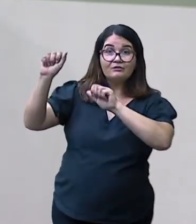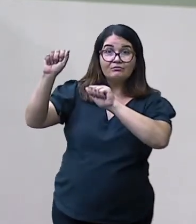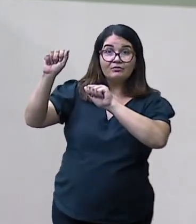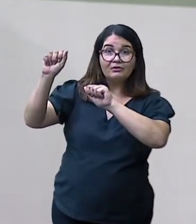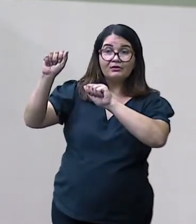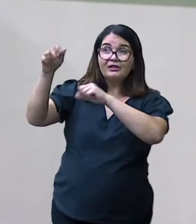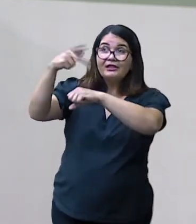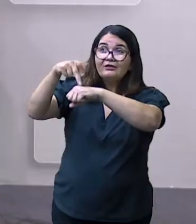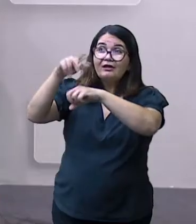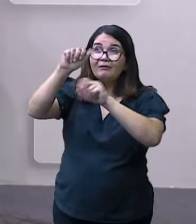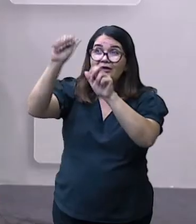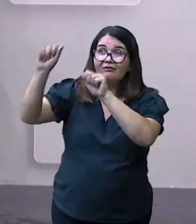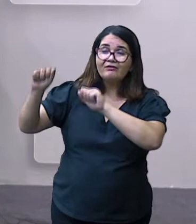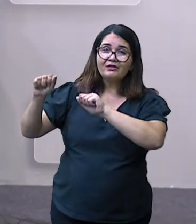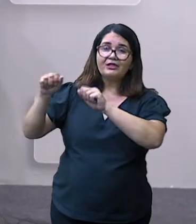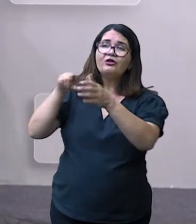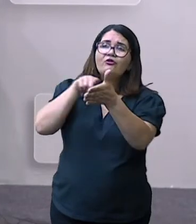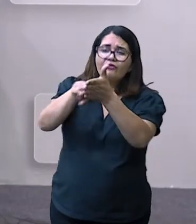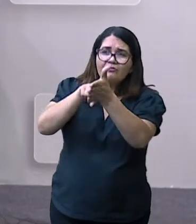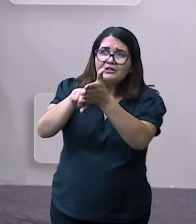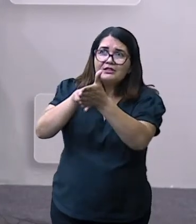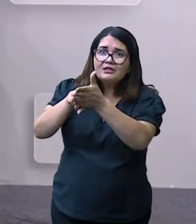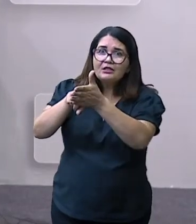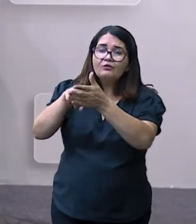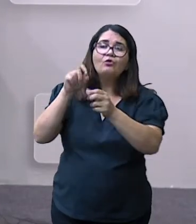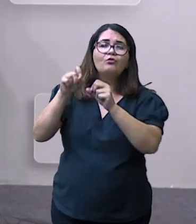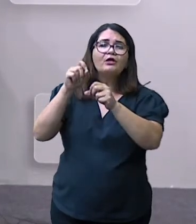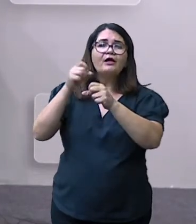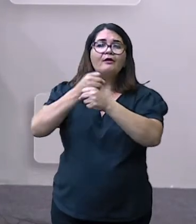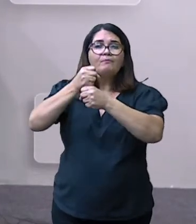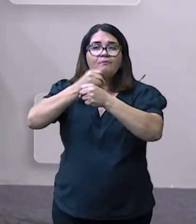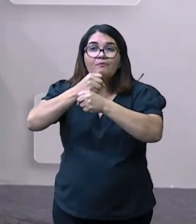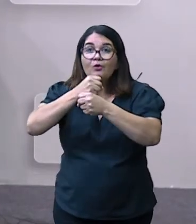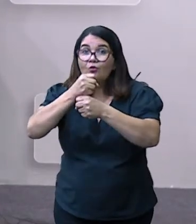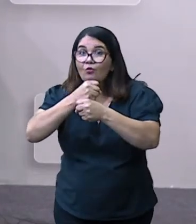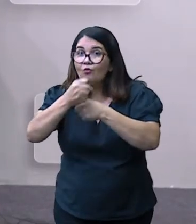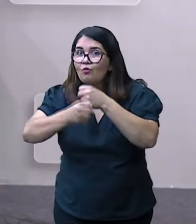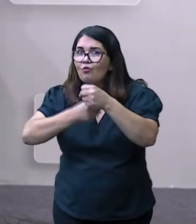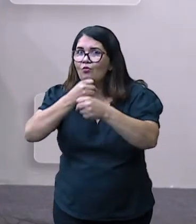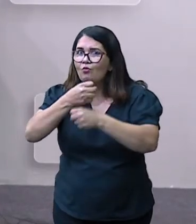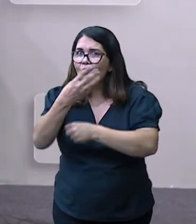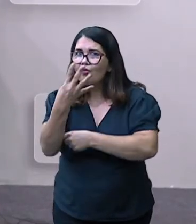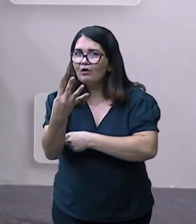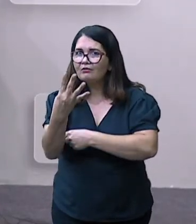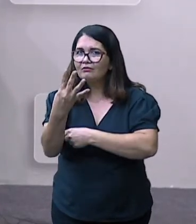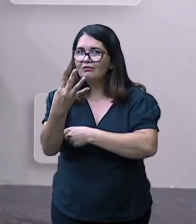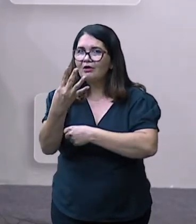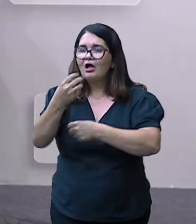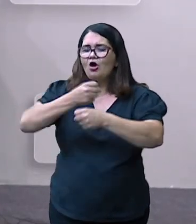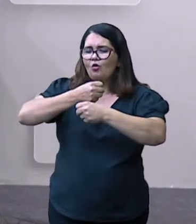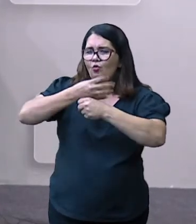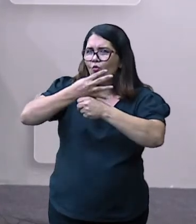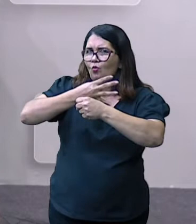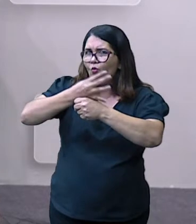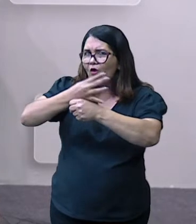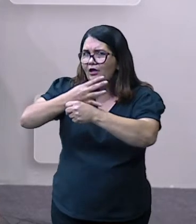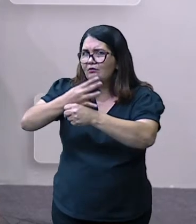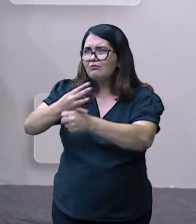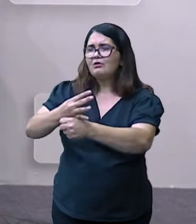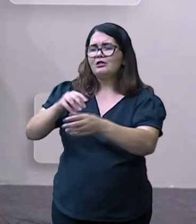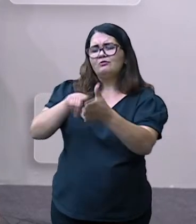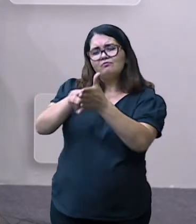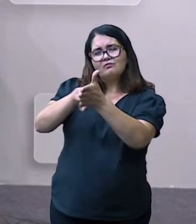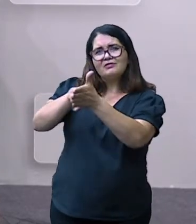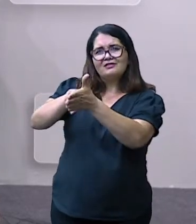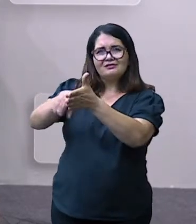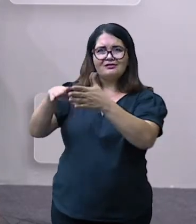Trabalho de formiguinha, de pesquisar, historiador. É. E eu lembro que o meu marido até brincou comigo na época, falou, você não ficou